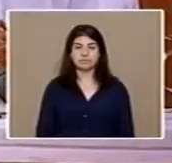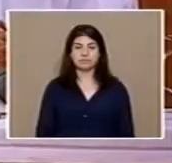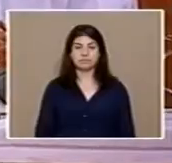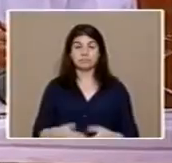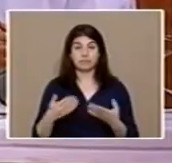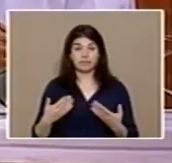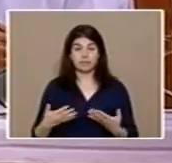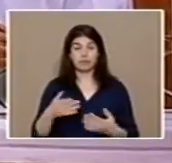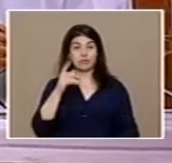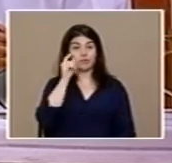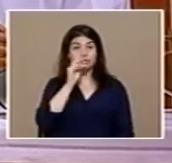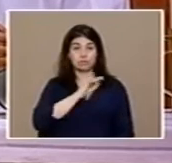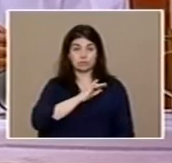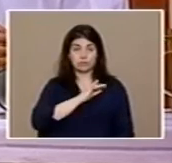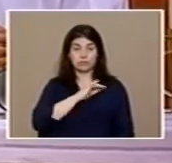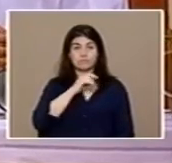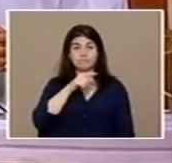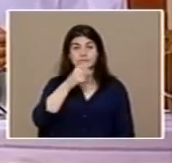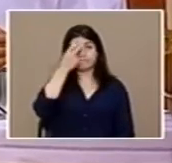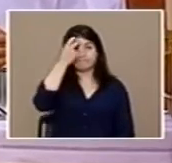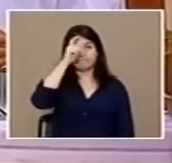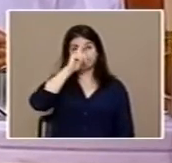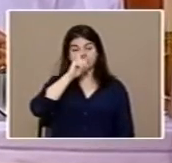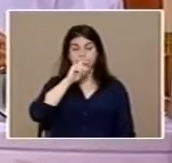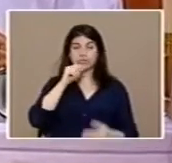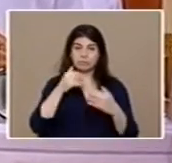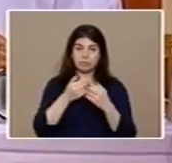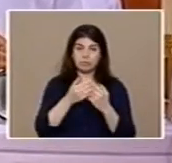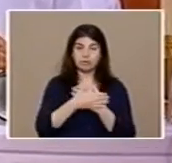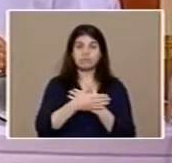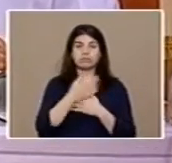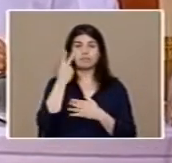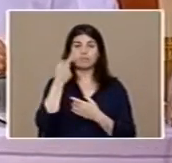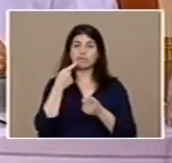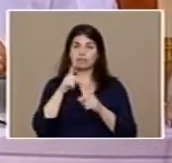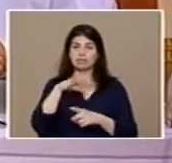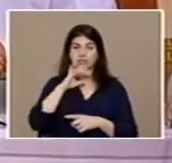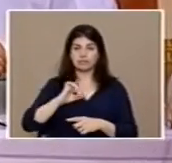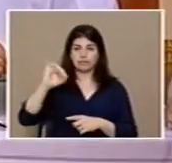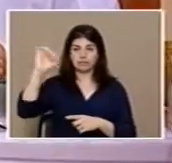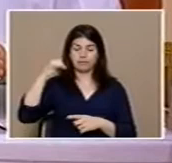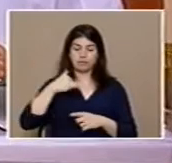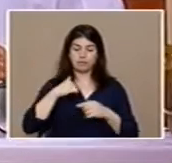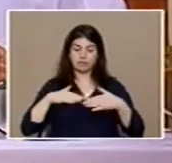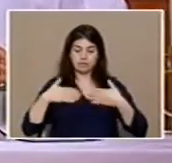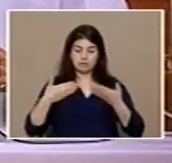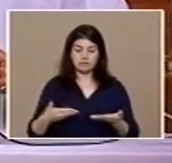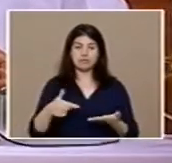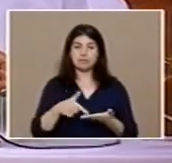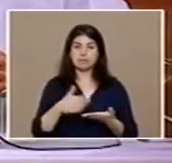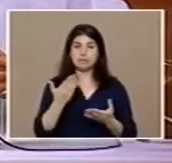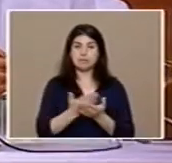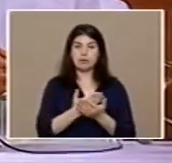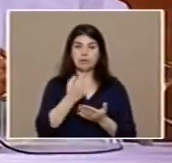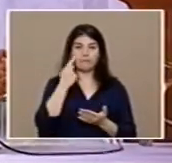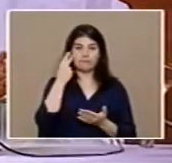celebrando agora senhor o memorial da morte e ressurreição de vosso filho nós nos oferecemos o pão da vida e